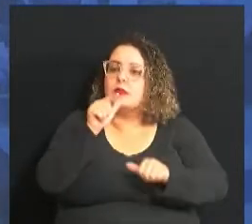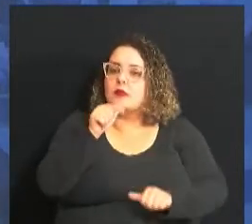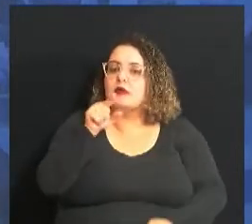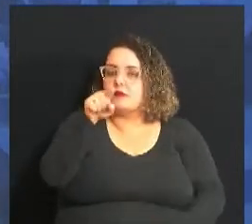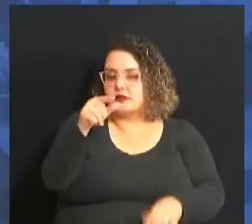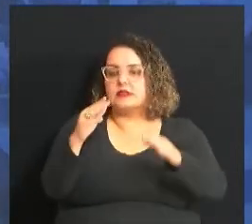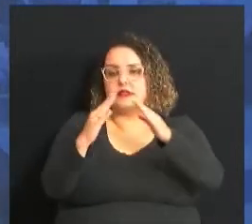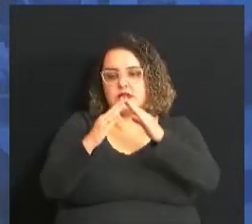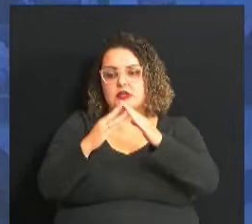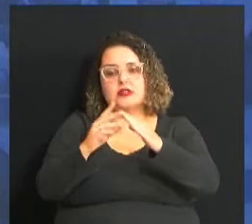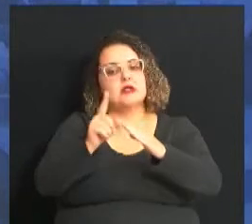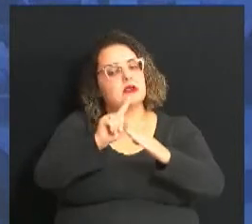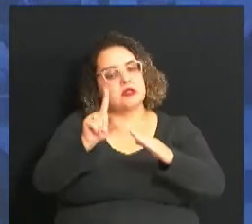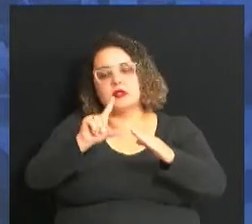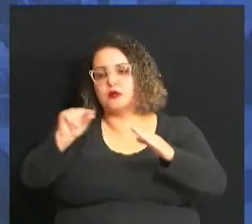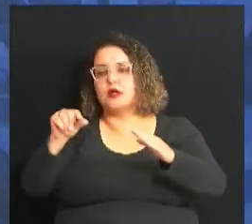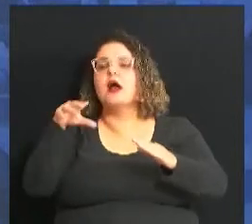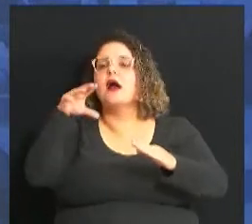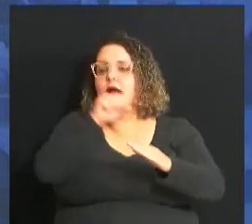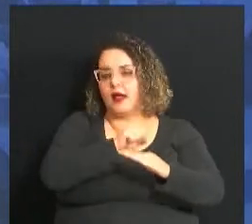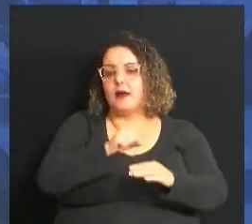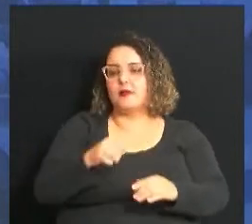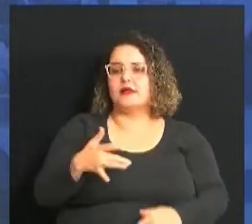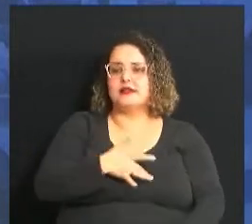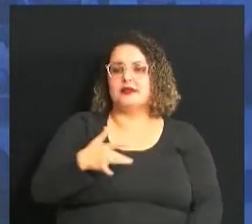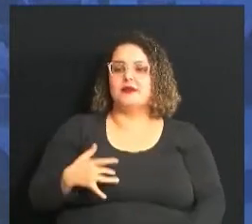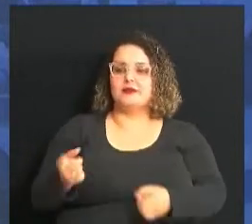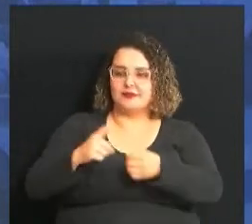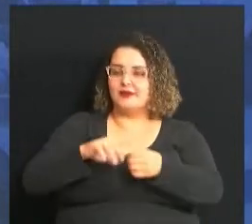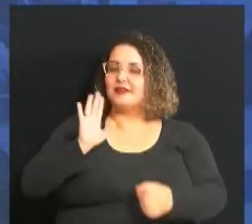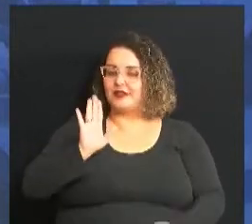também não saia daí, é coisa rápida, o Saúde e Vida volta já já.